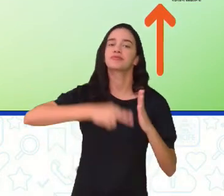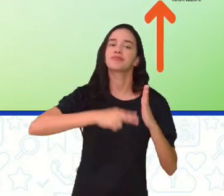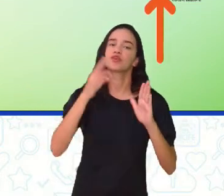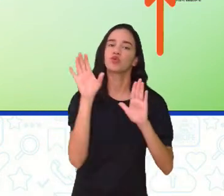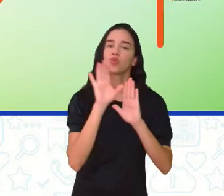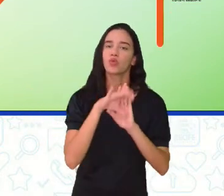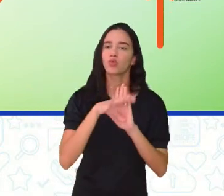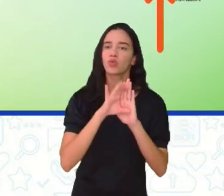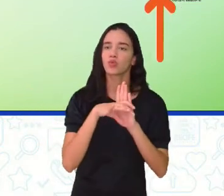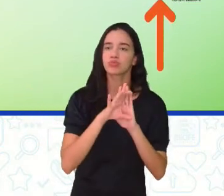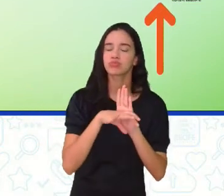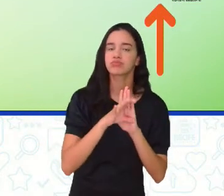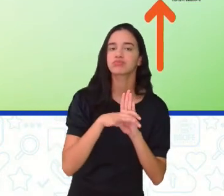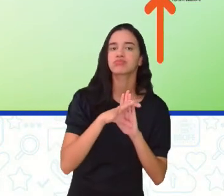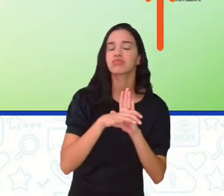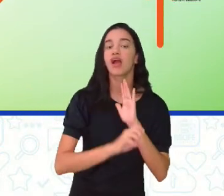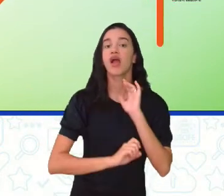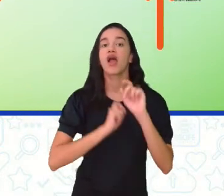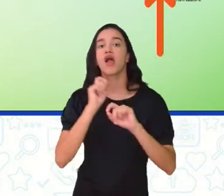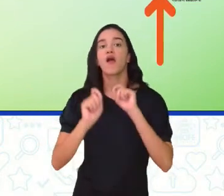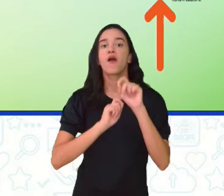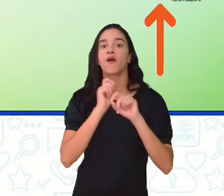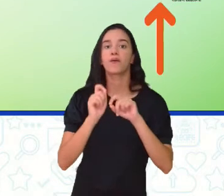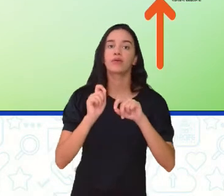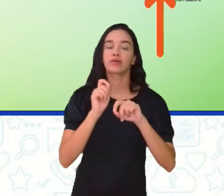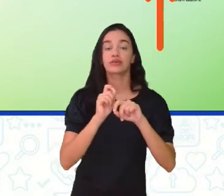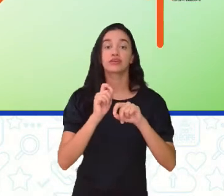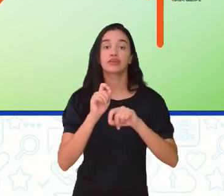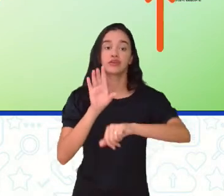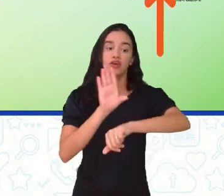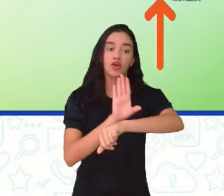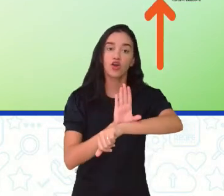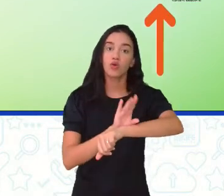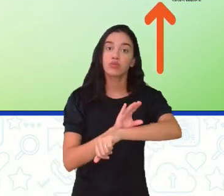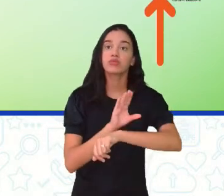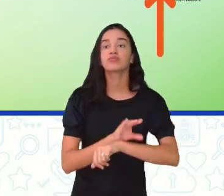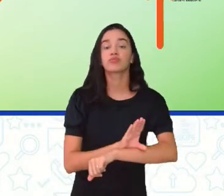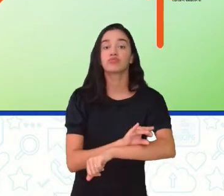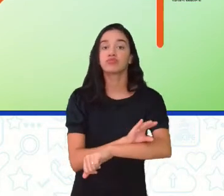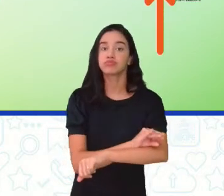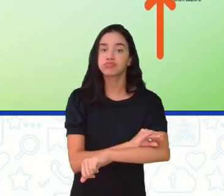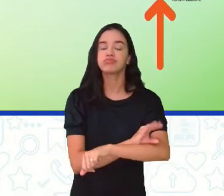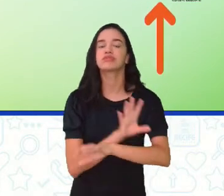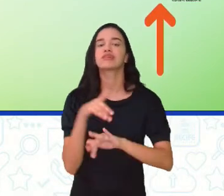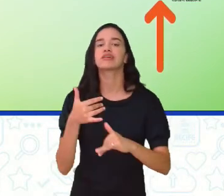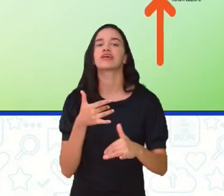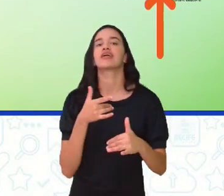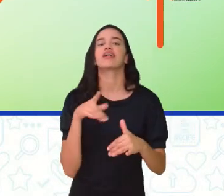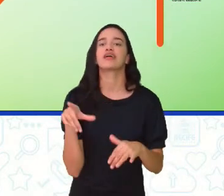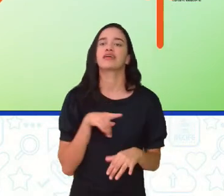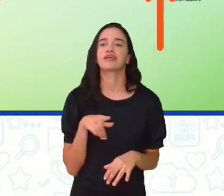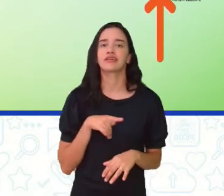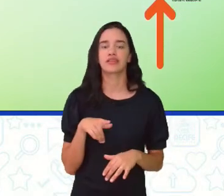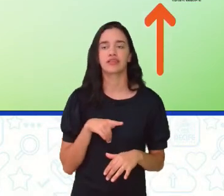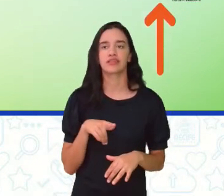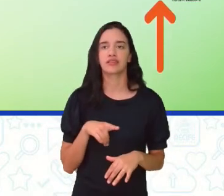conceito? Diafragma é um músculo estriado esquelético que separa a cavidade abdominal da